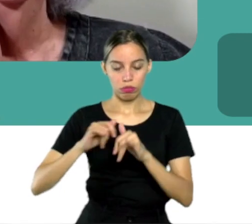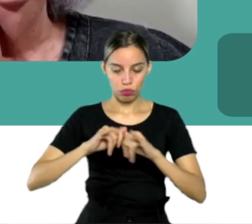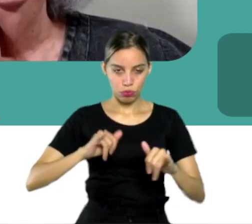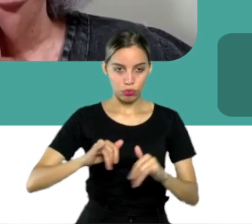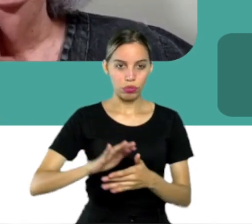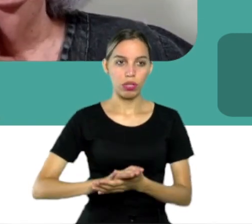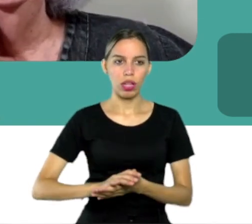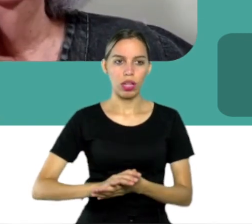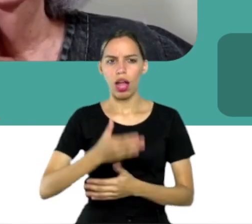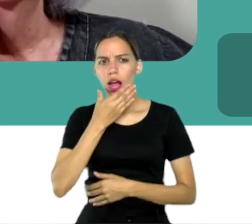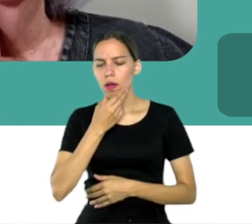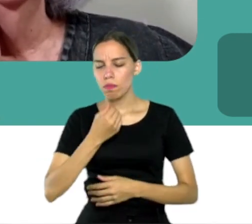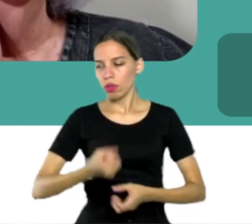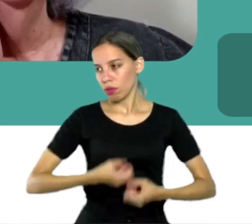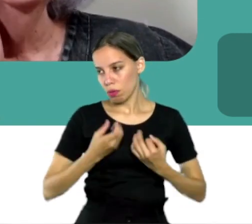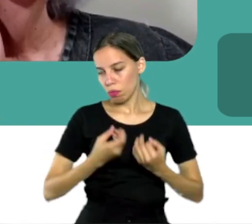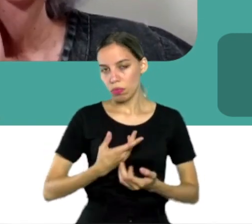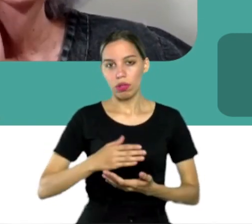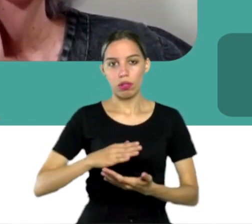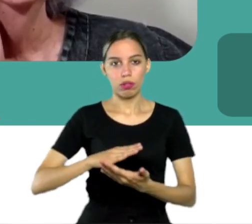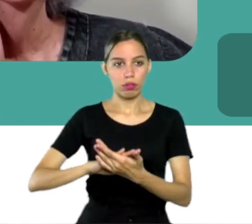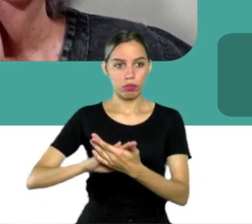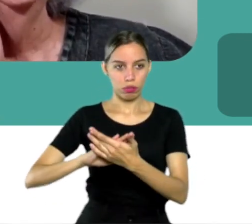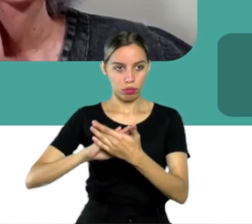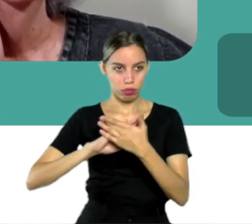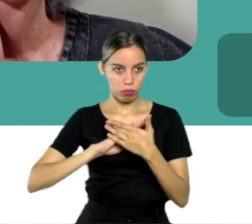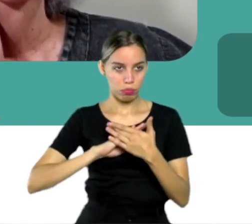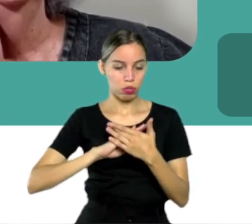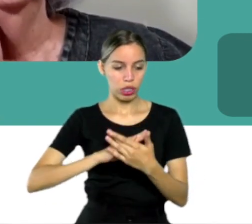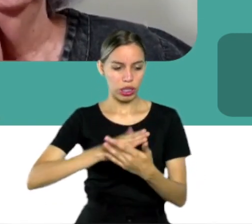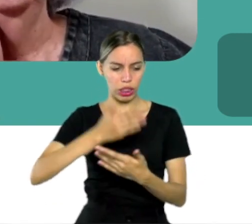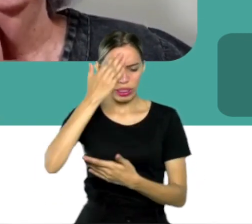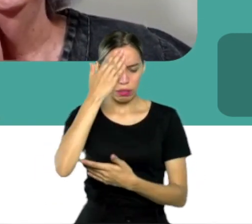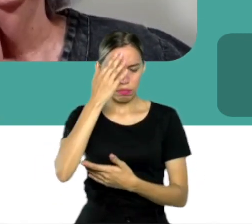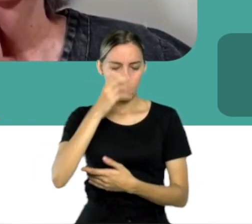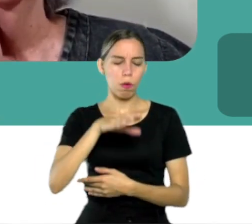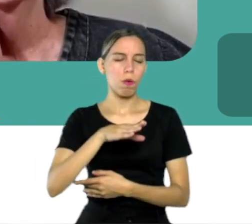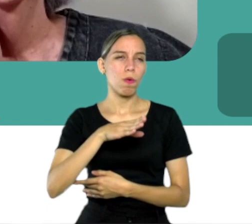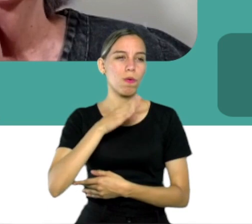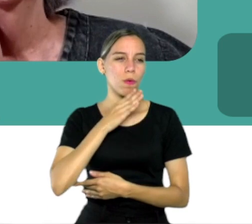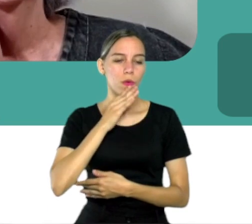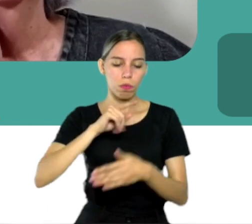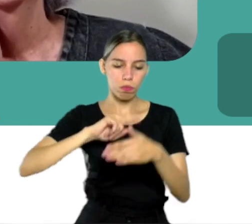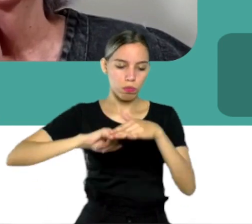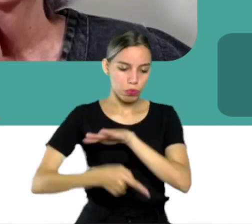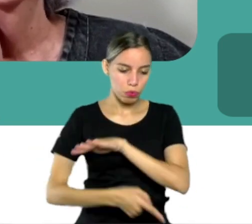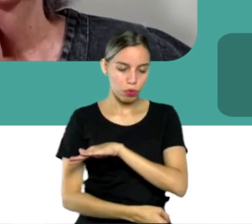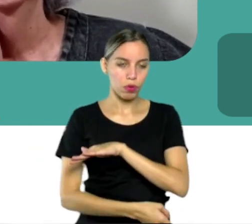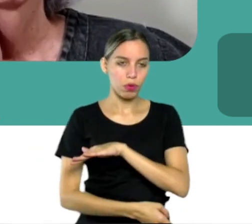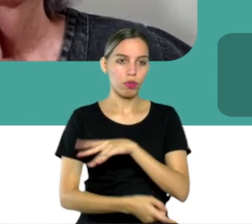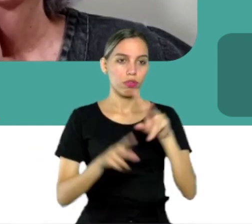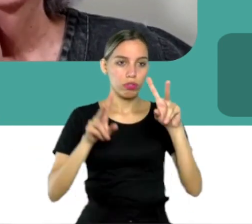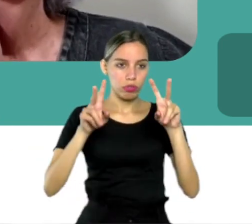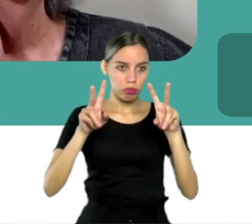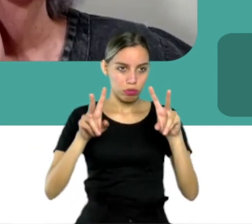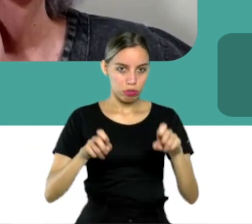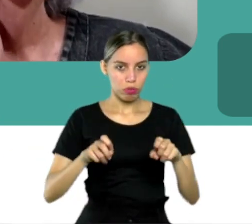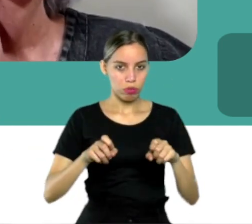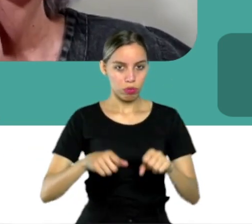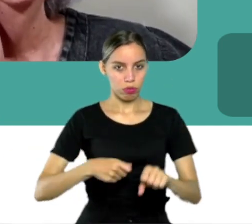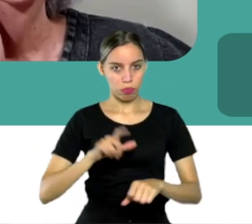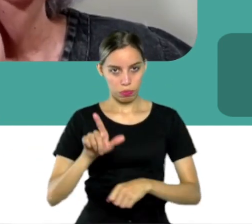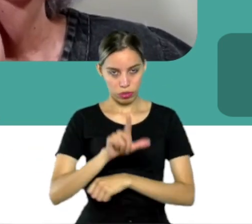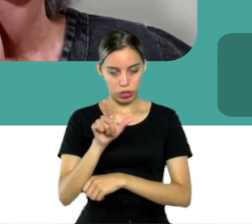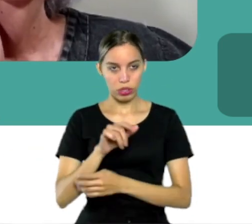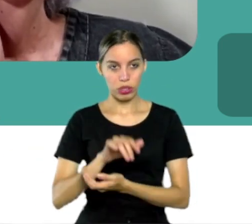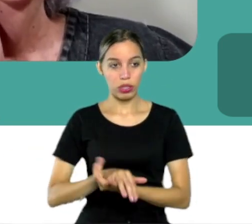literário, conhecimento profundo da literatura. Ele morreu tem uns poucos anos. Eu fiz uma oficina